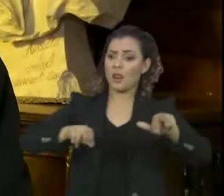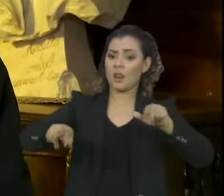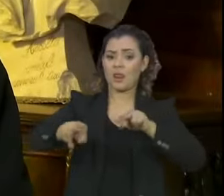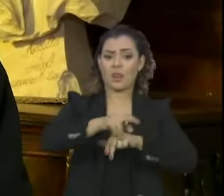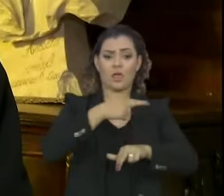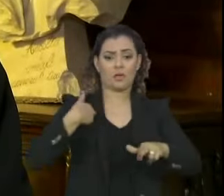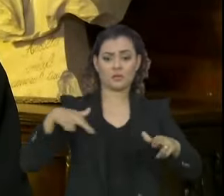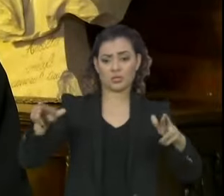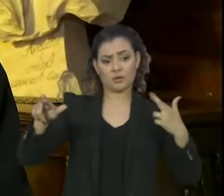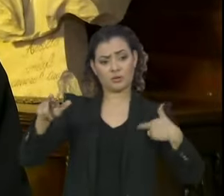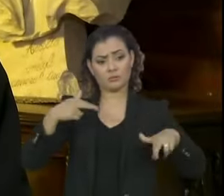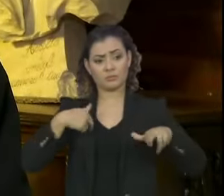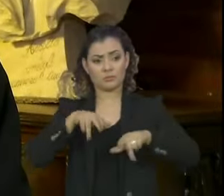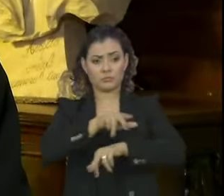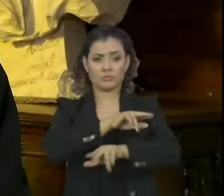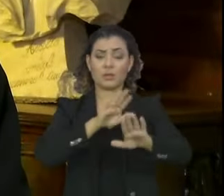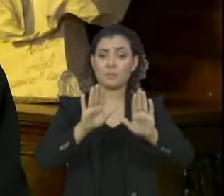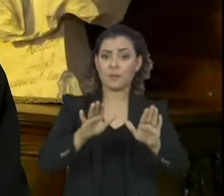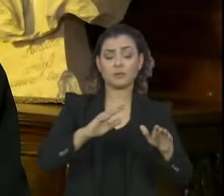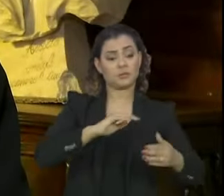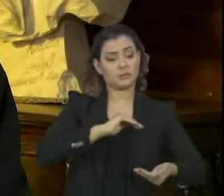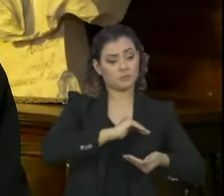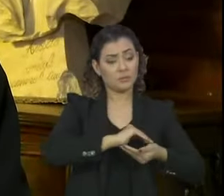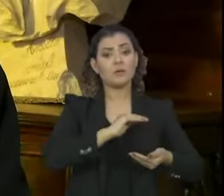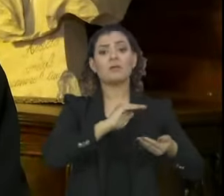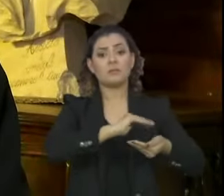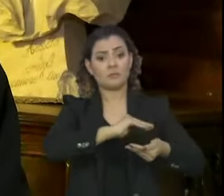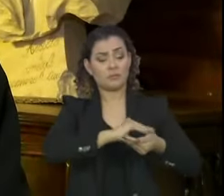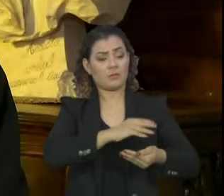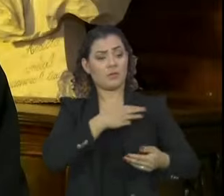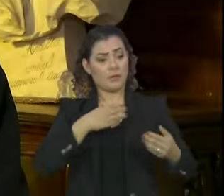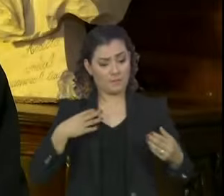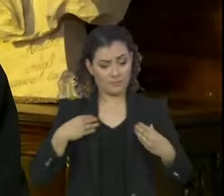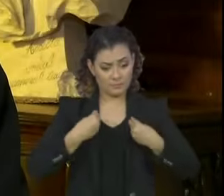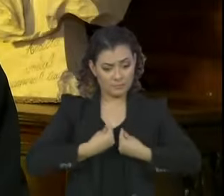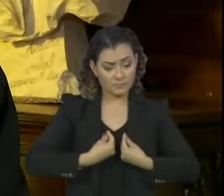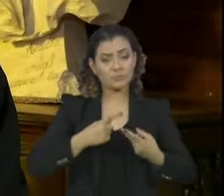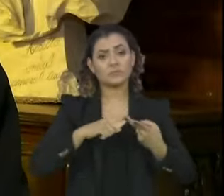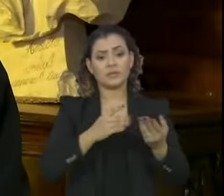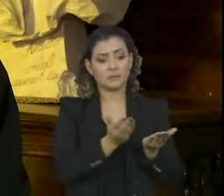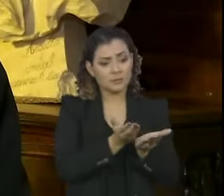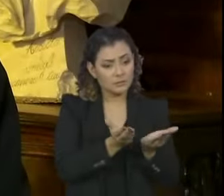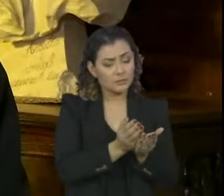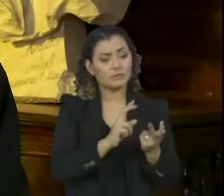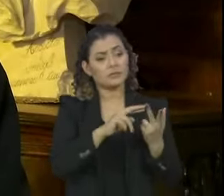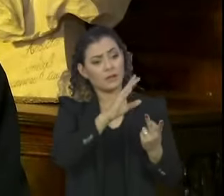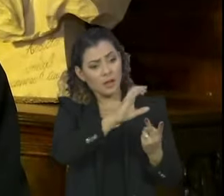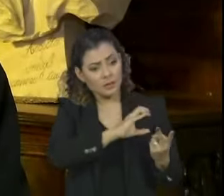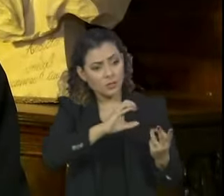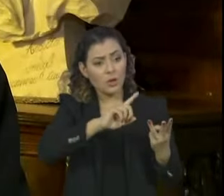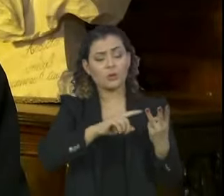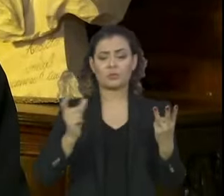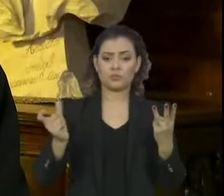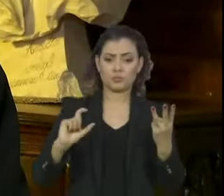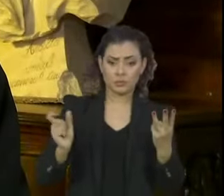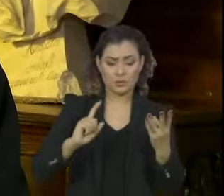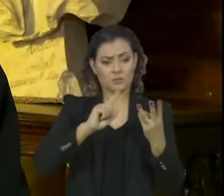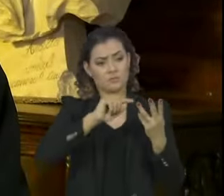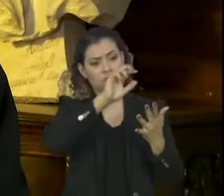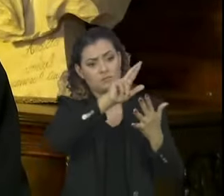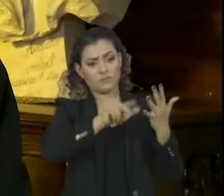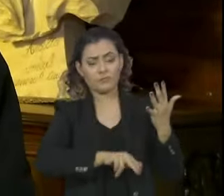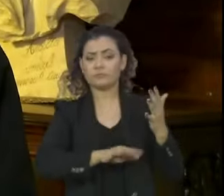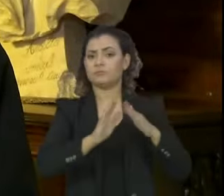religiões e anormal que entre os ministros do Supremo haja católicos evangélicos e judeus que